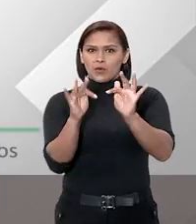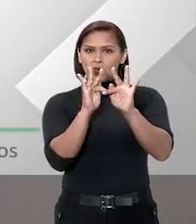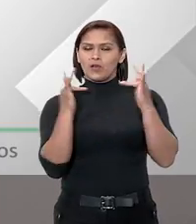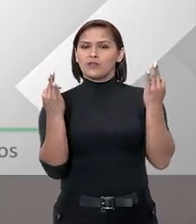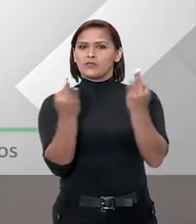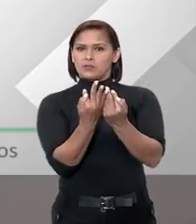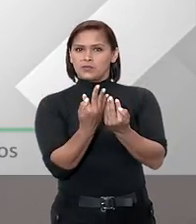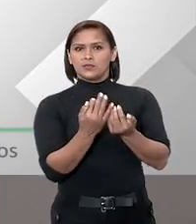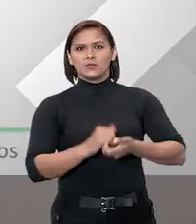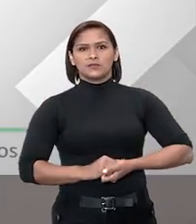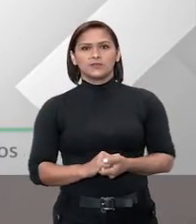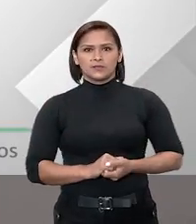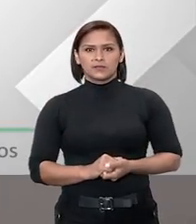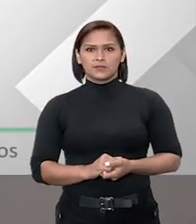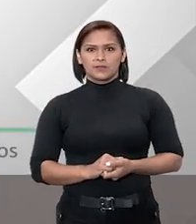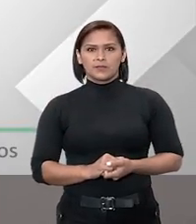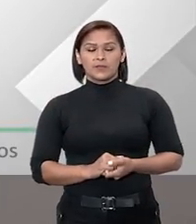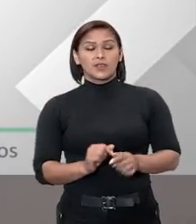familiar?